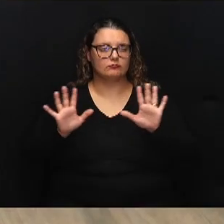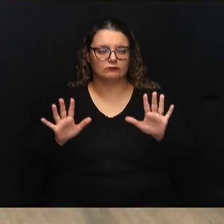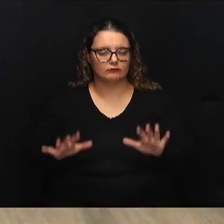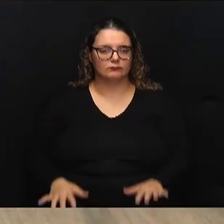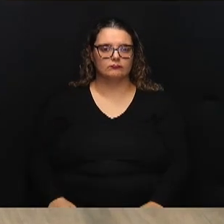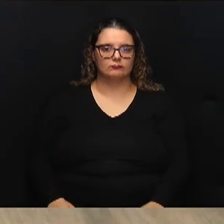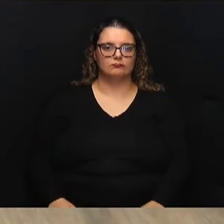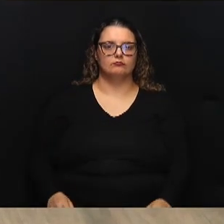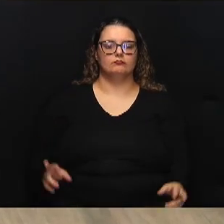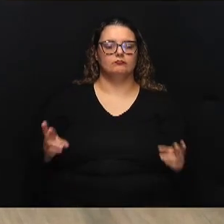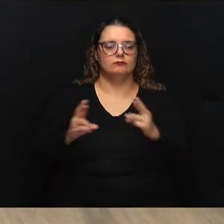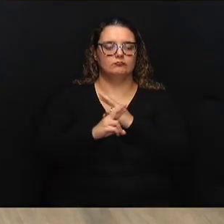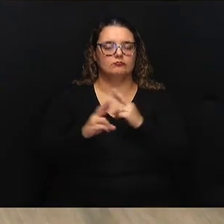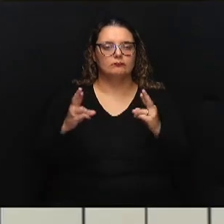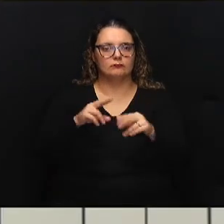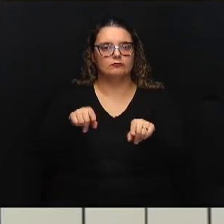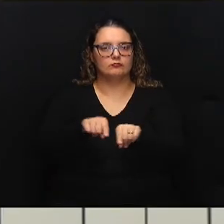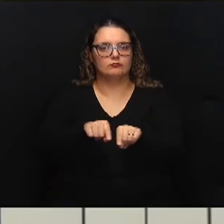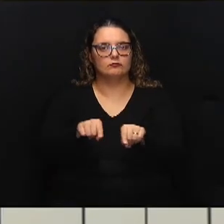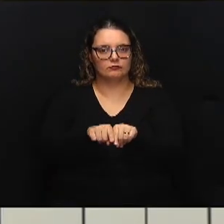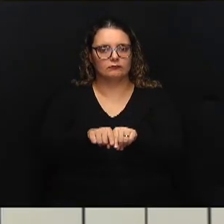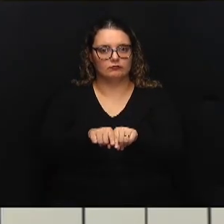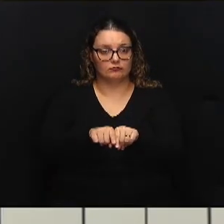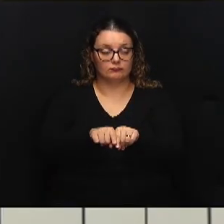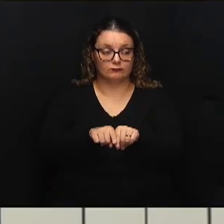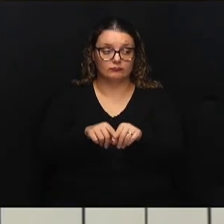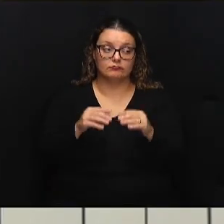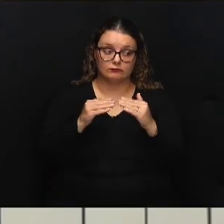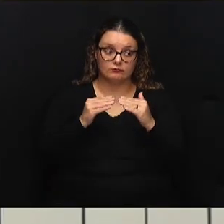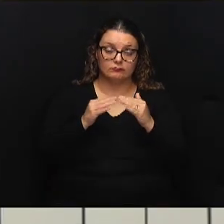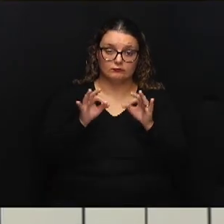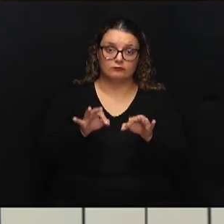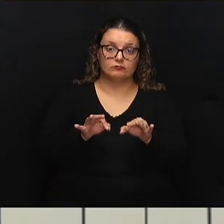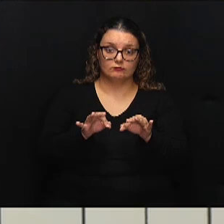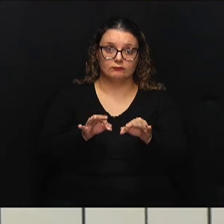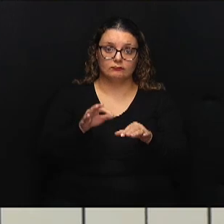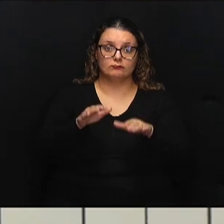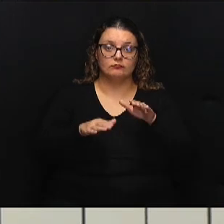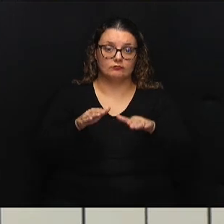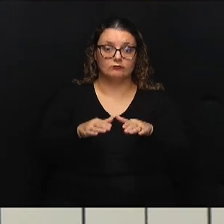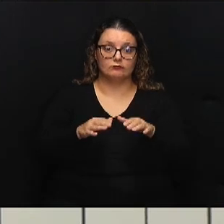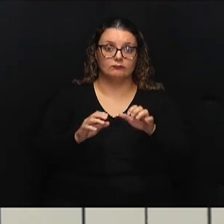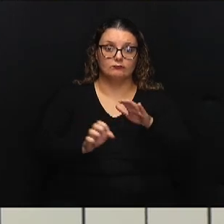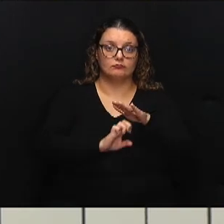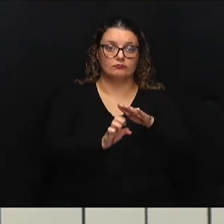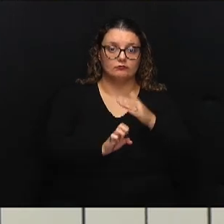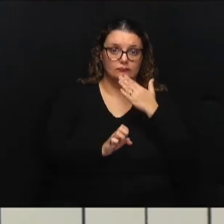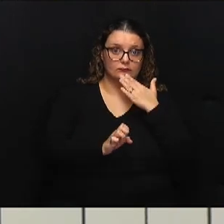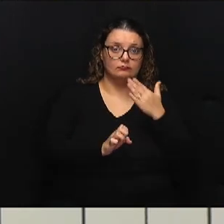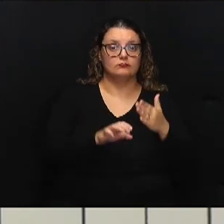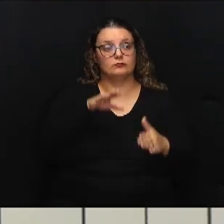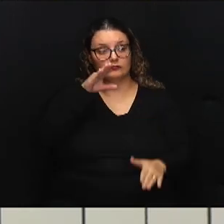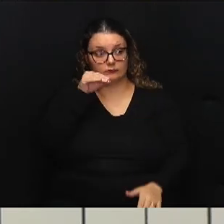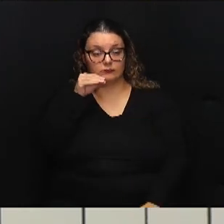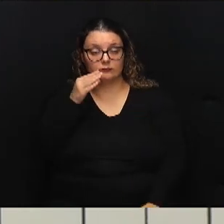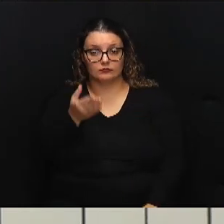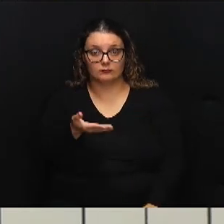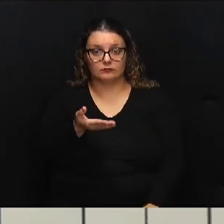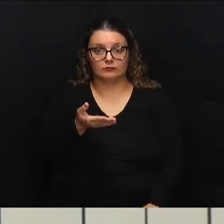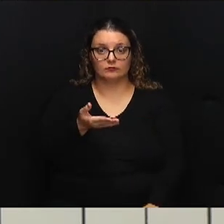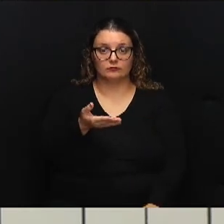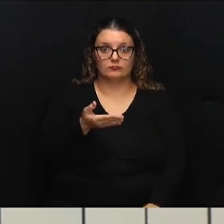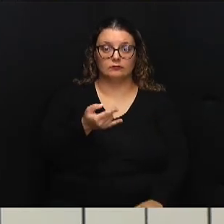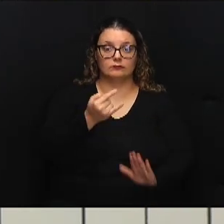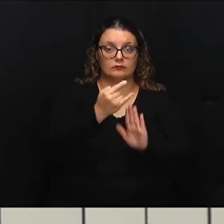Essa relação também precisa ser muito bem acordada, né? Porque muitas vezes a empresa pede que o funcionário emita a